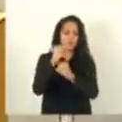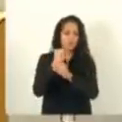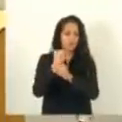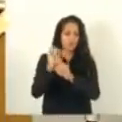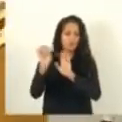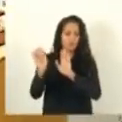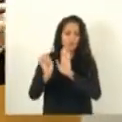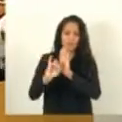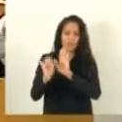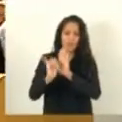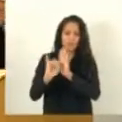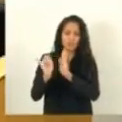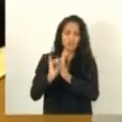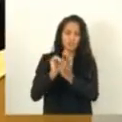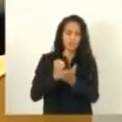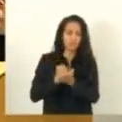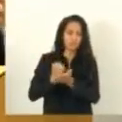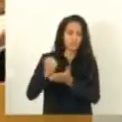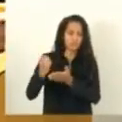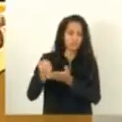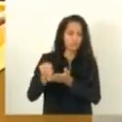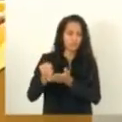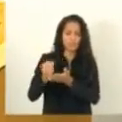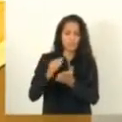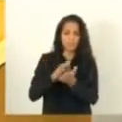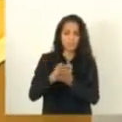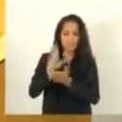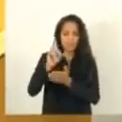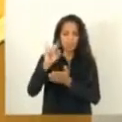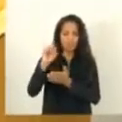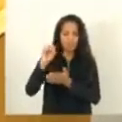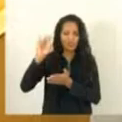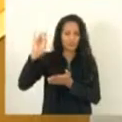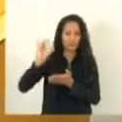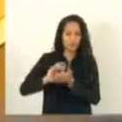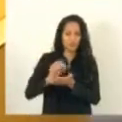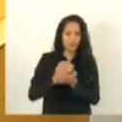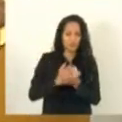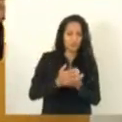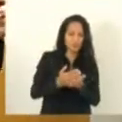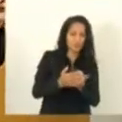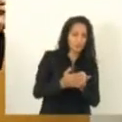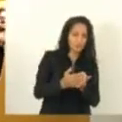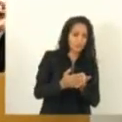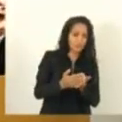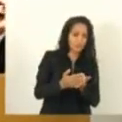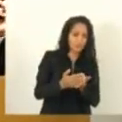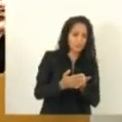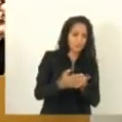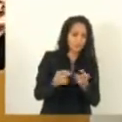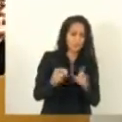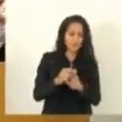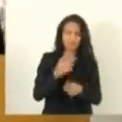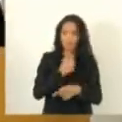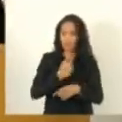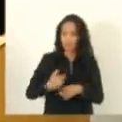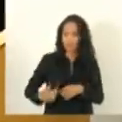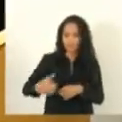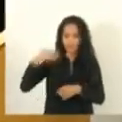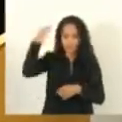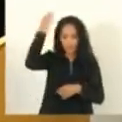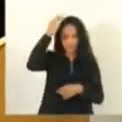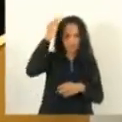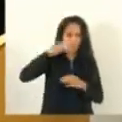edital de contrato... Está no Diário Oficial, estabelece o início das obras. O governo do Estado do Espírito Santo é o governo